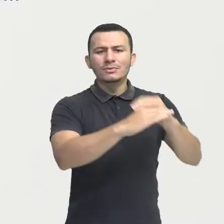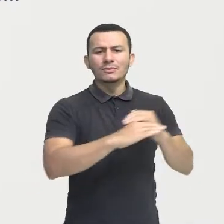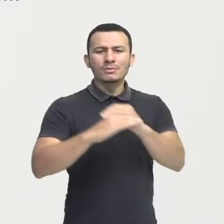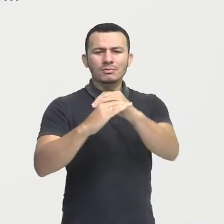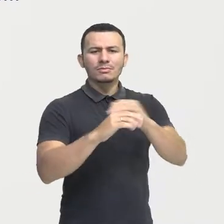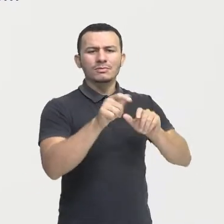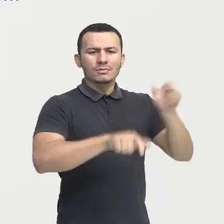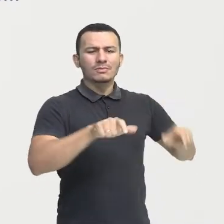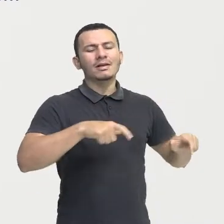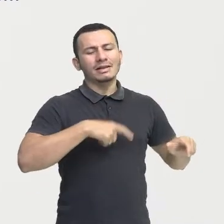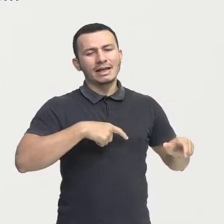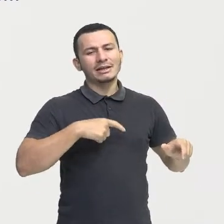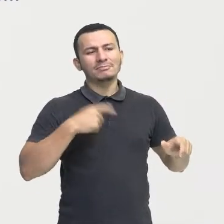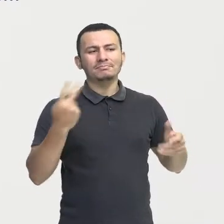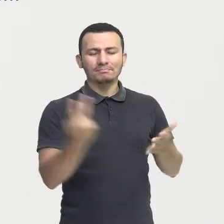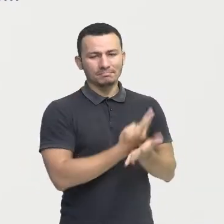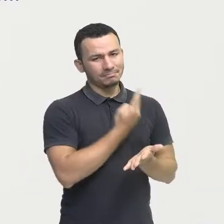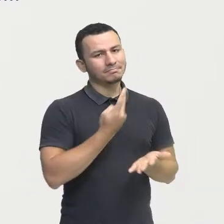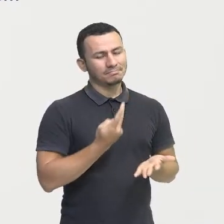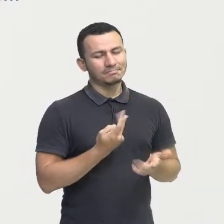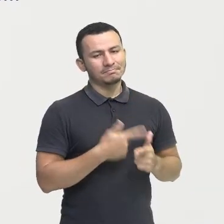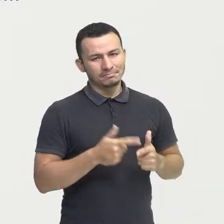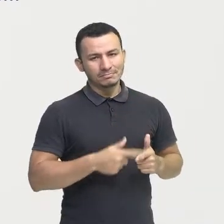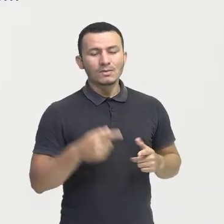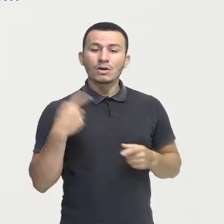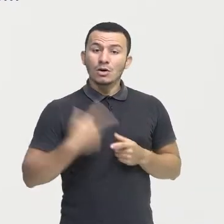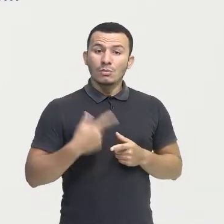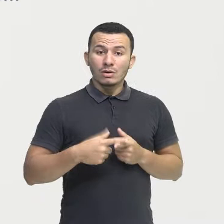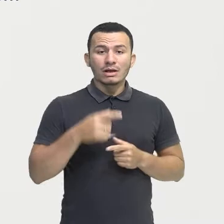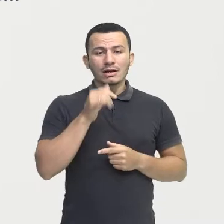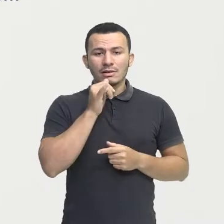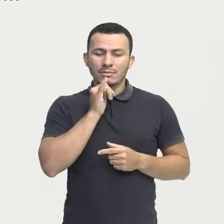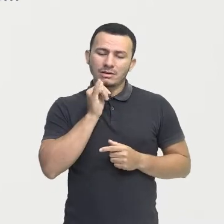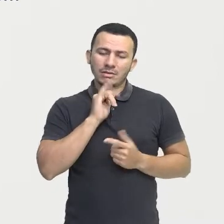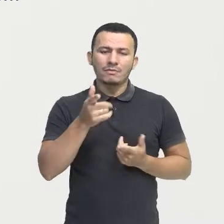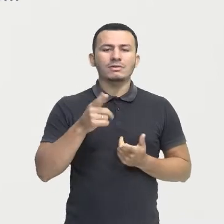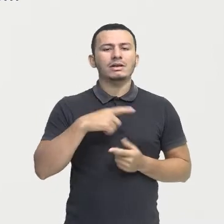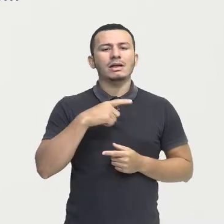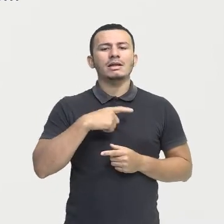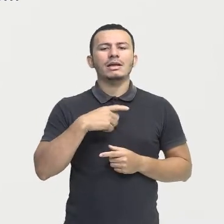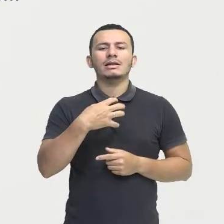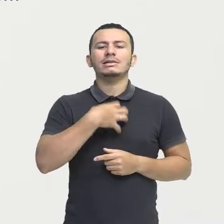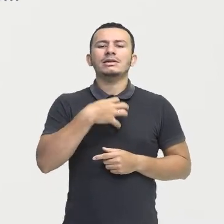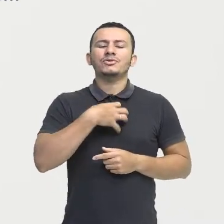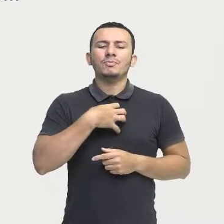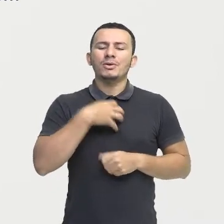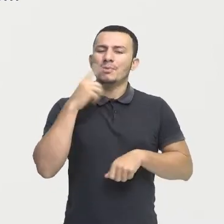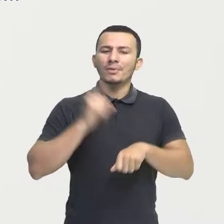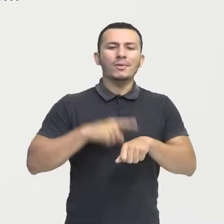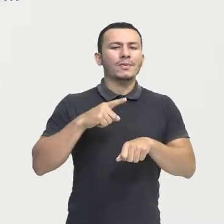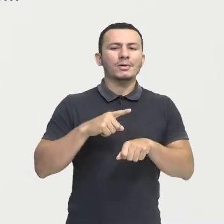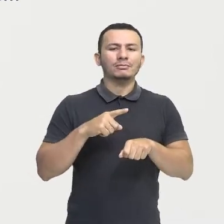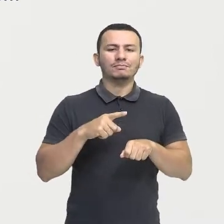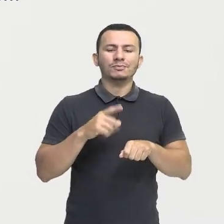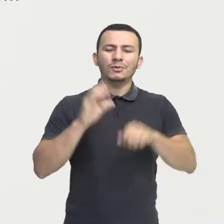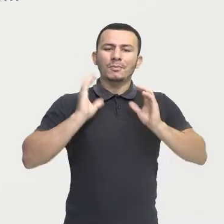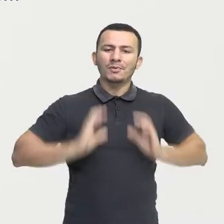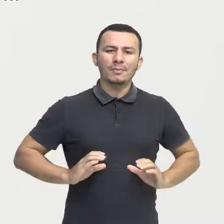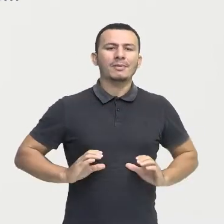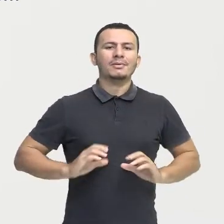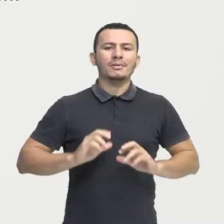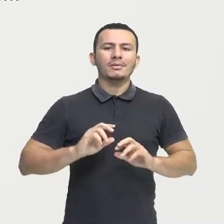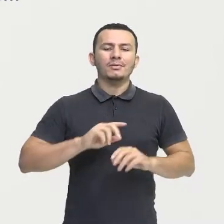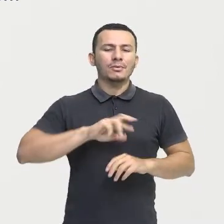coisas que não deve, né? Faz besteira. Por quê? Porque você agiu pela sua emoção, né? E não pela sua